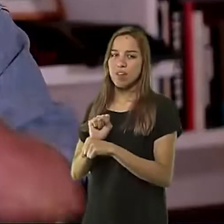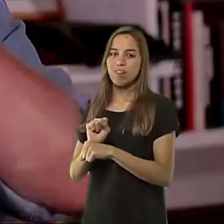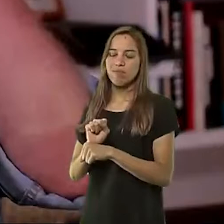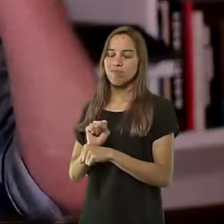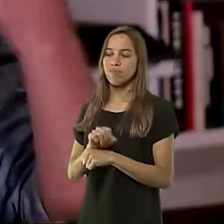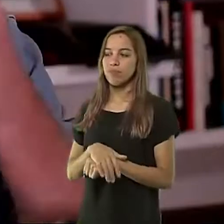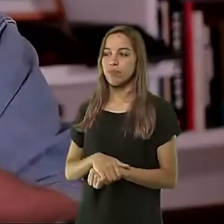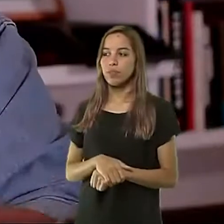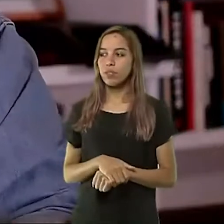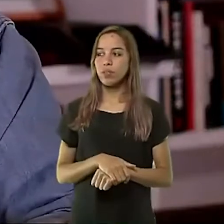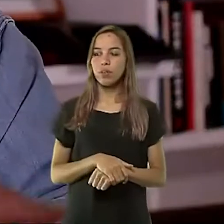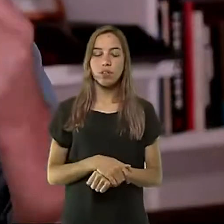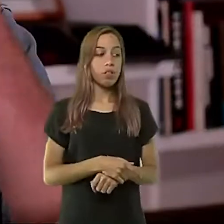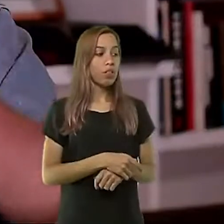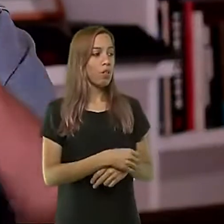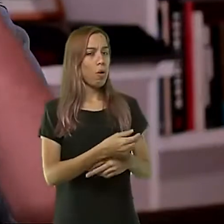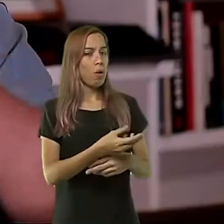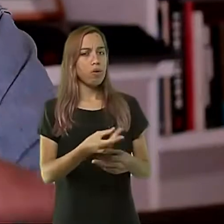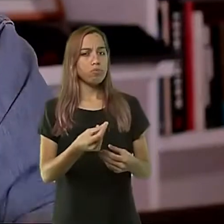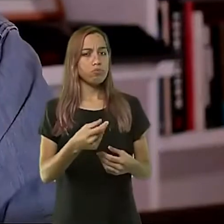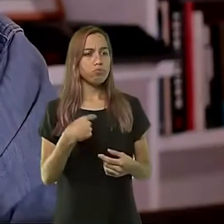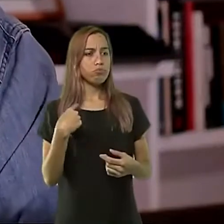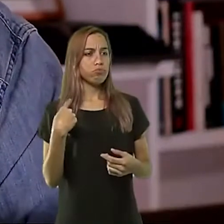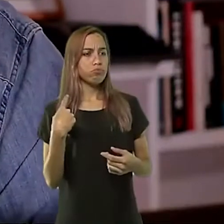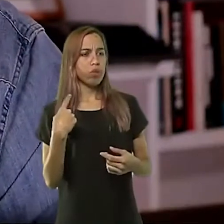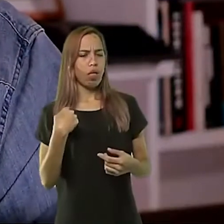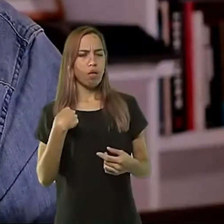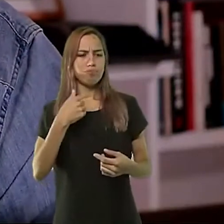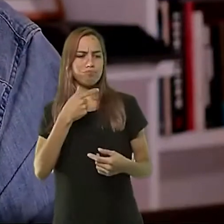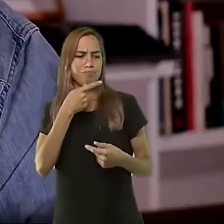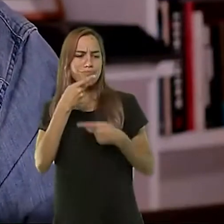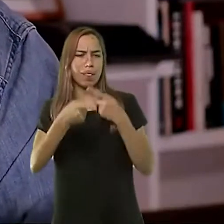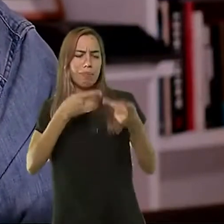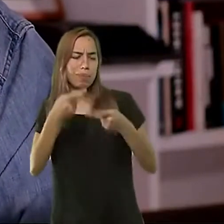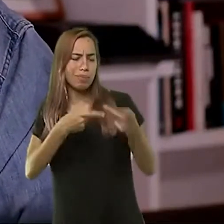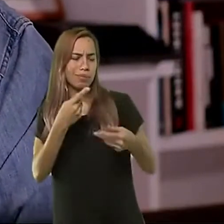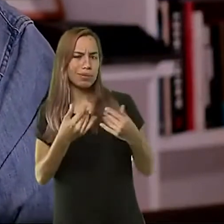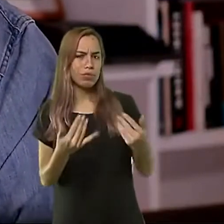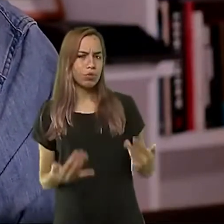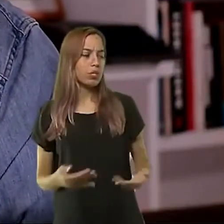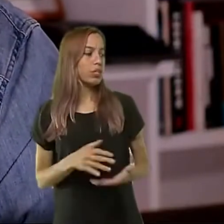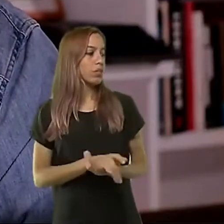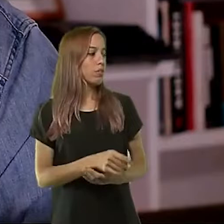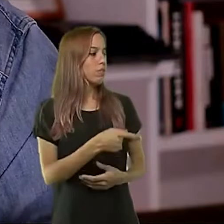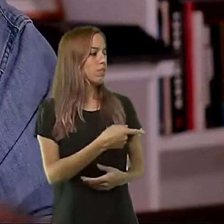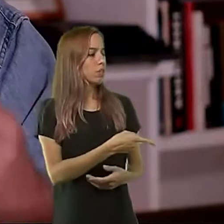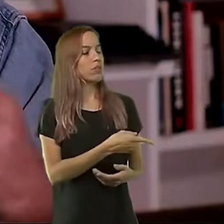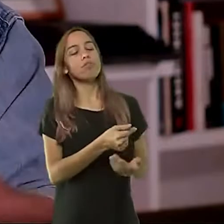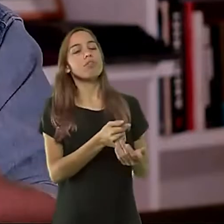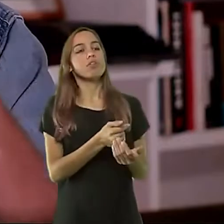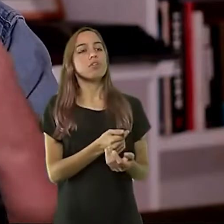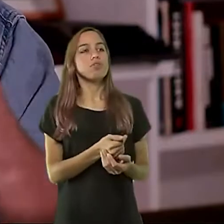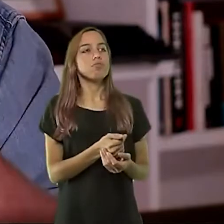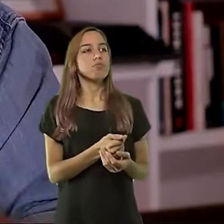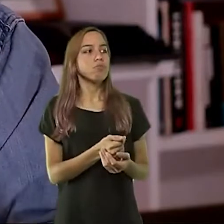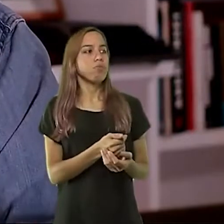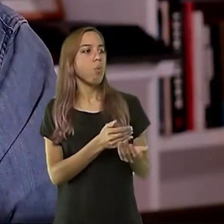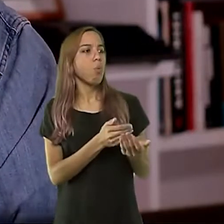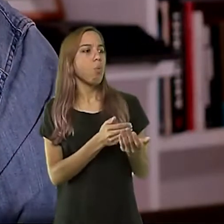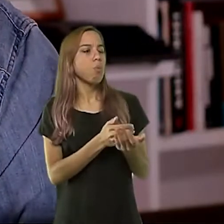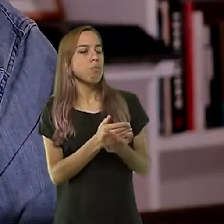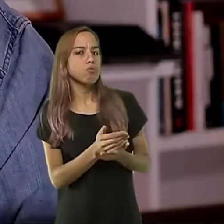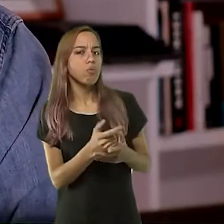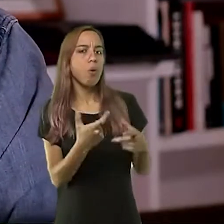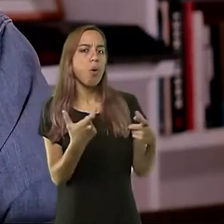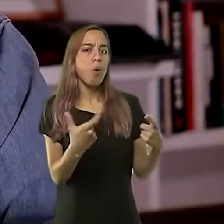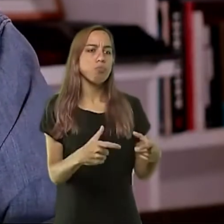monte de coisa que eu falei, como é que você... por onde você caminhou? Porque você